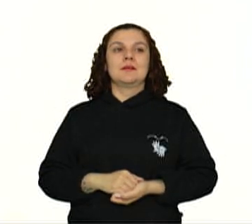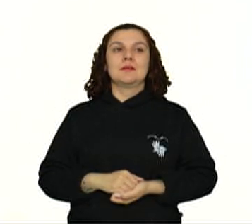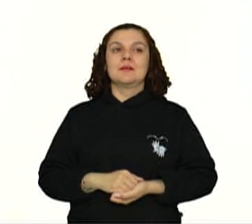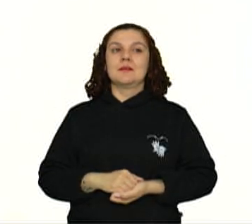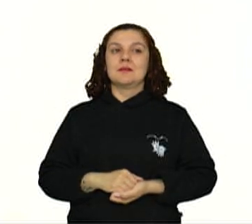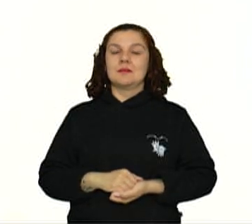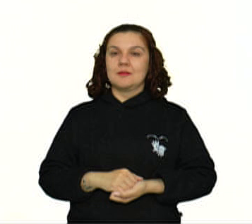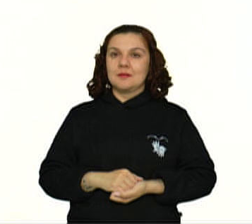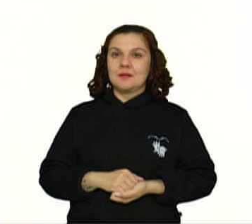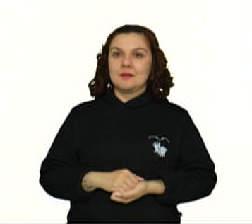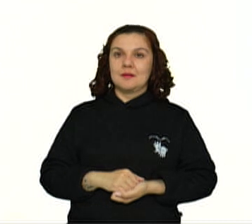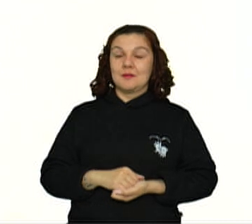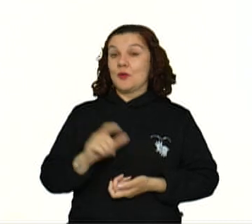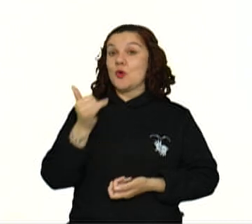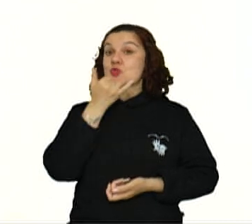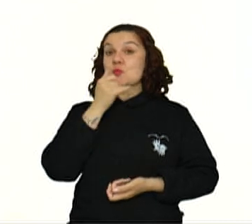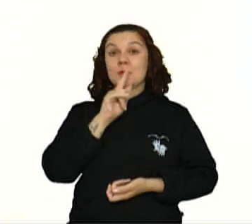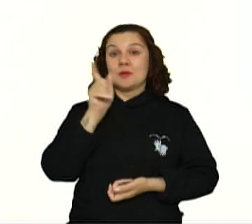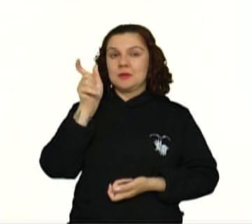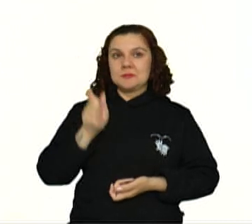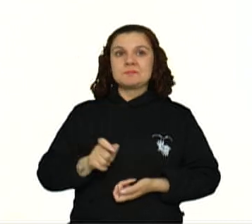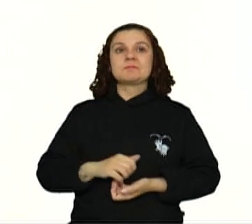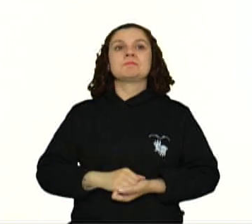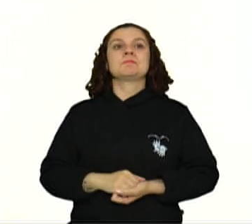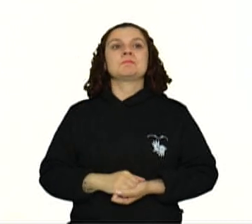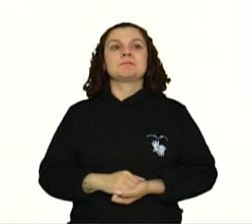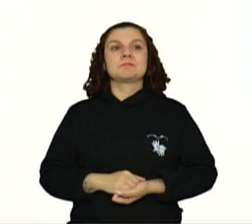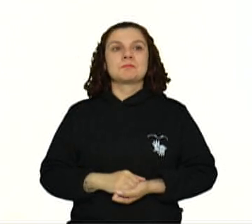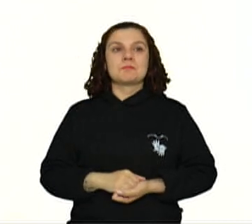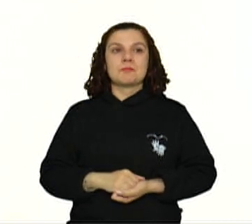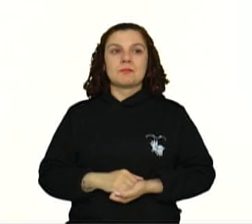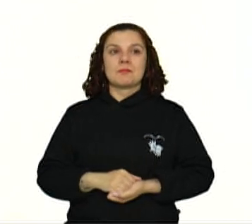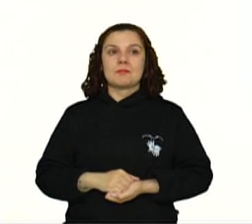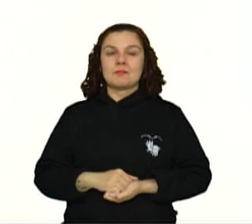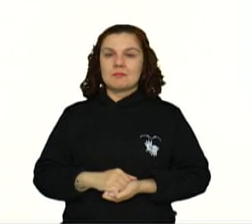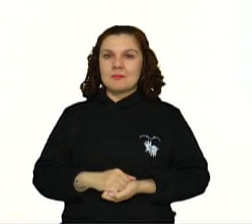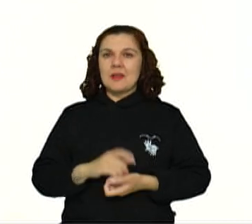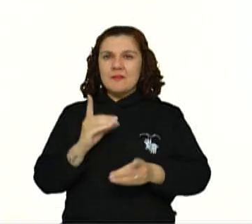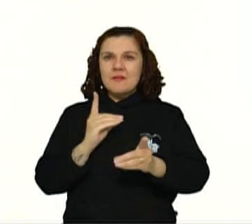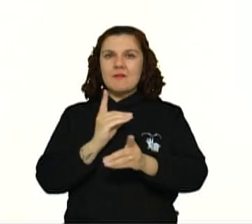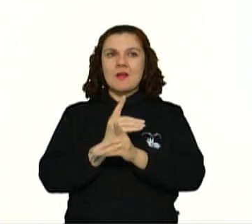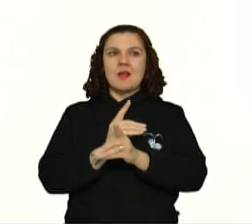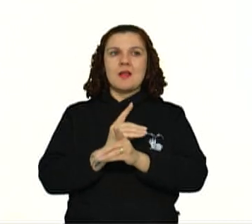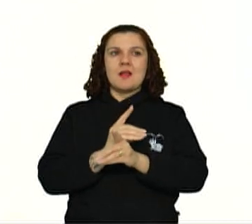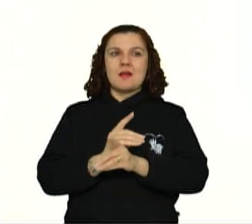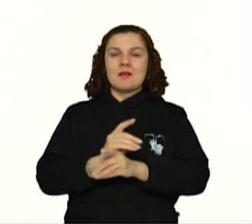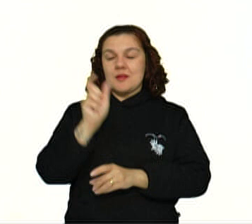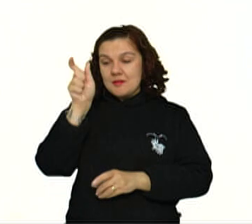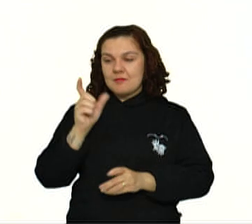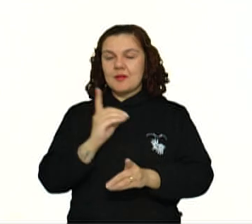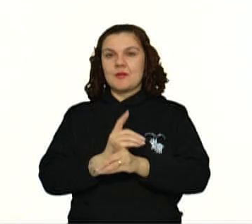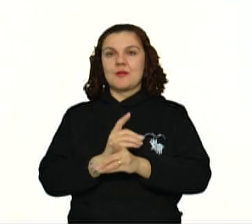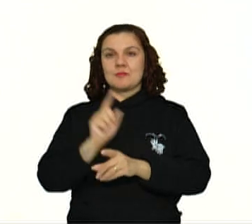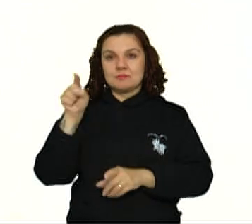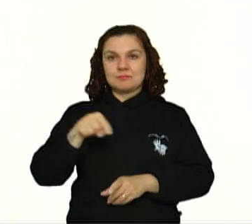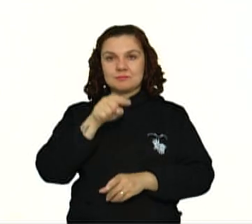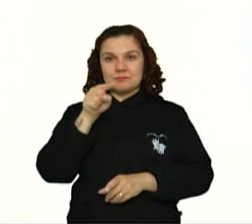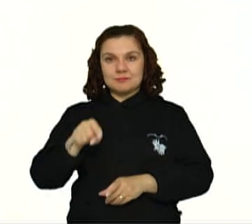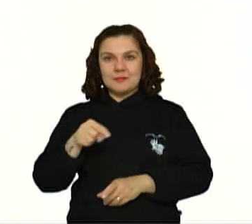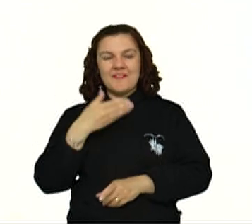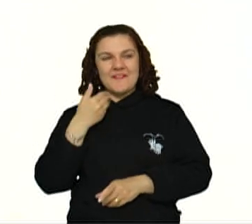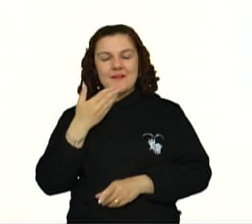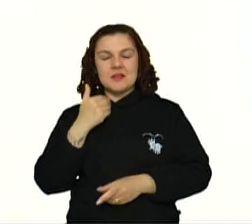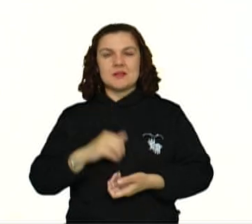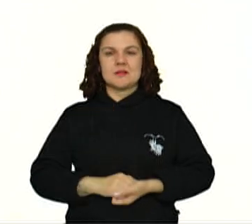Ou seja, não é pessoal, né? Voltando ali, não é pessoal. Então, você vai encontrar esse que não é pessoal e marcar ali.